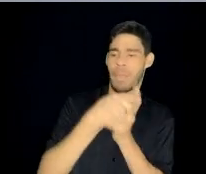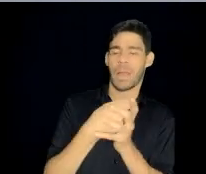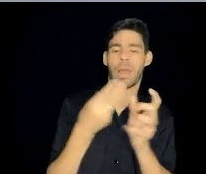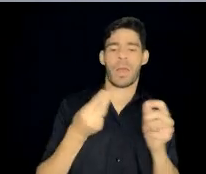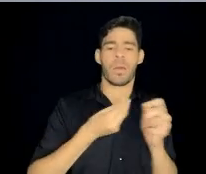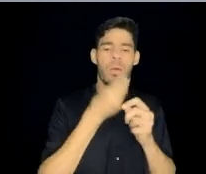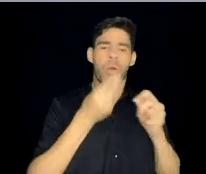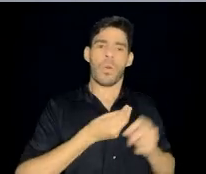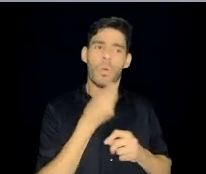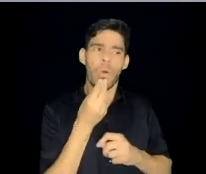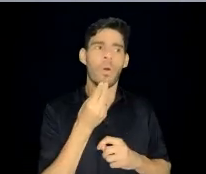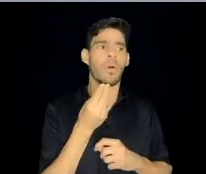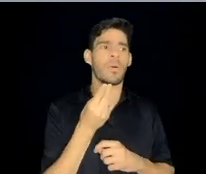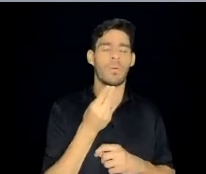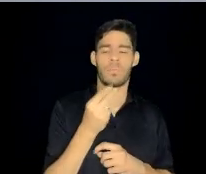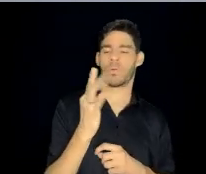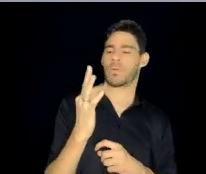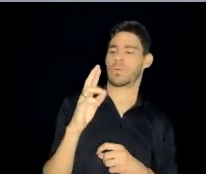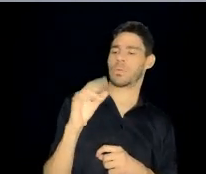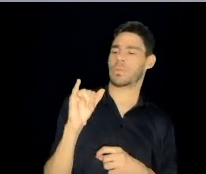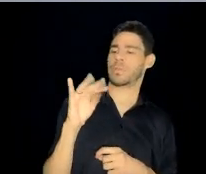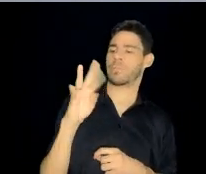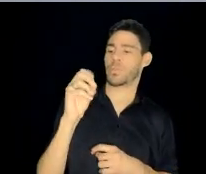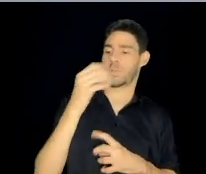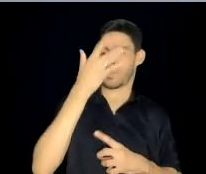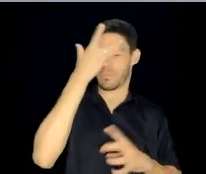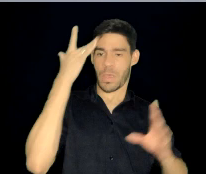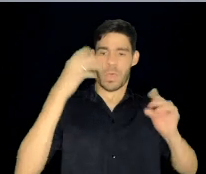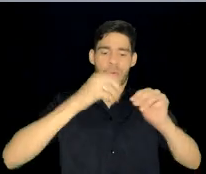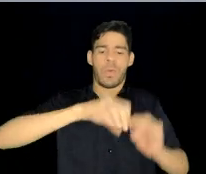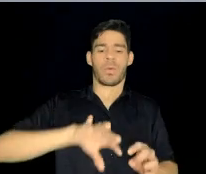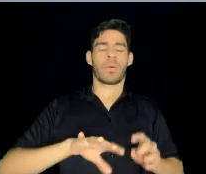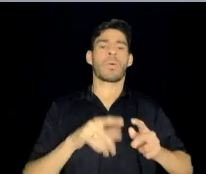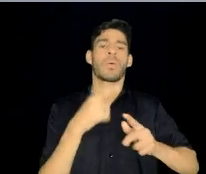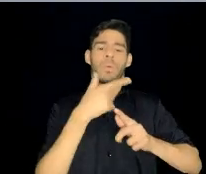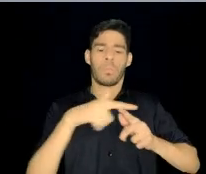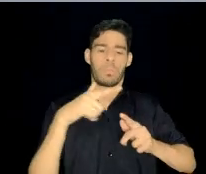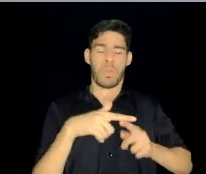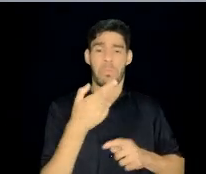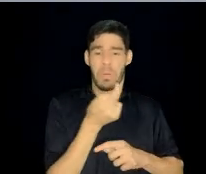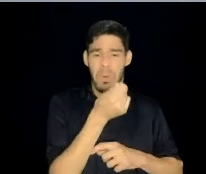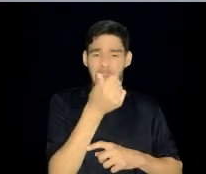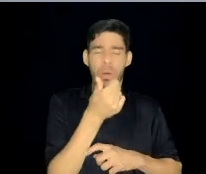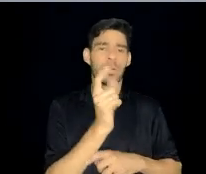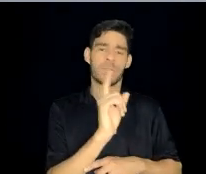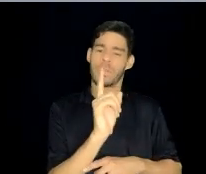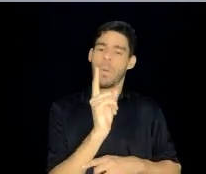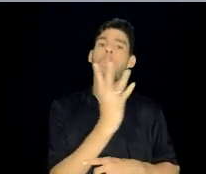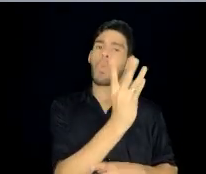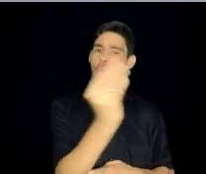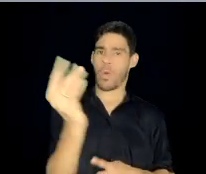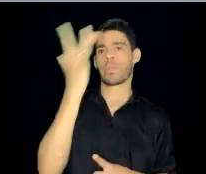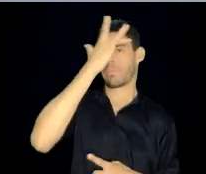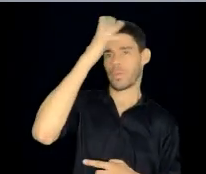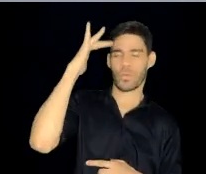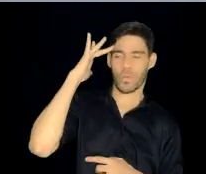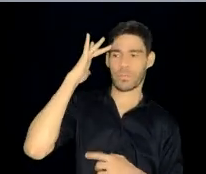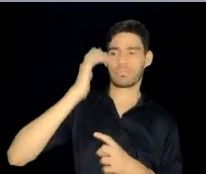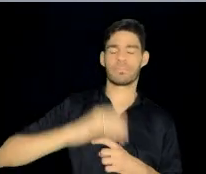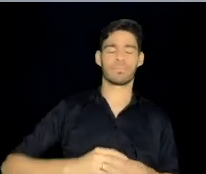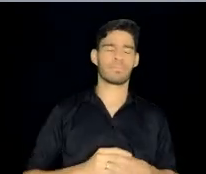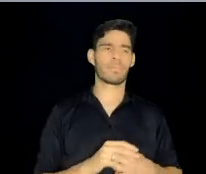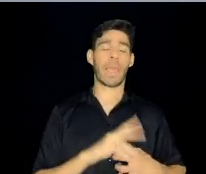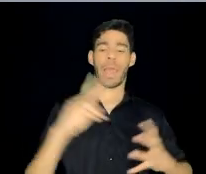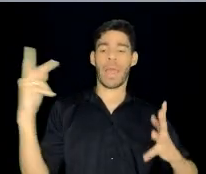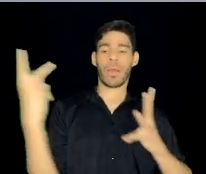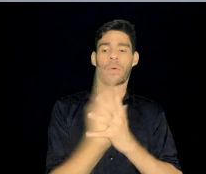a contribuição, né, tributária das pessoas afetadas pela crise, e não são poucas,